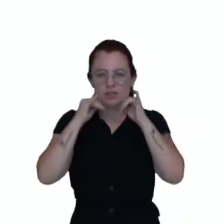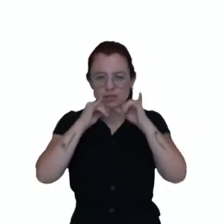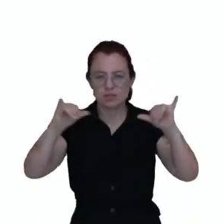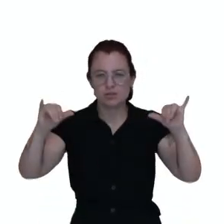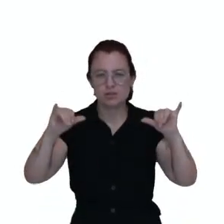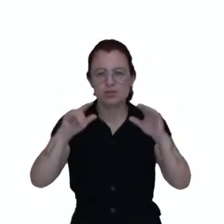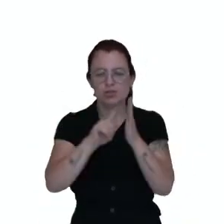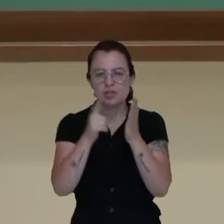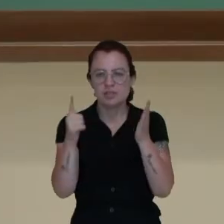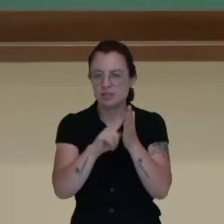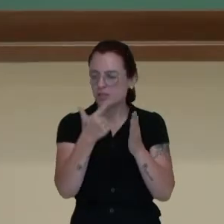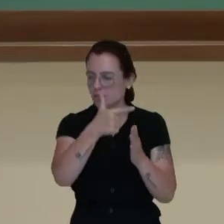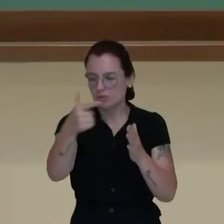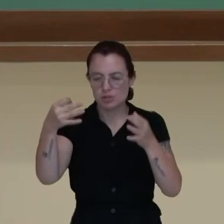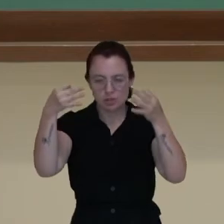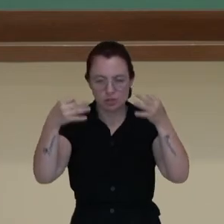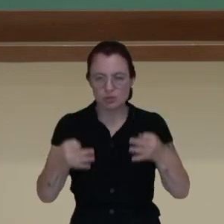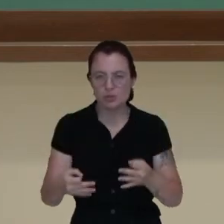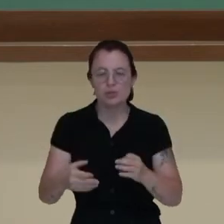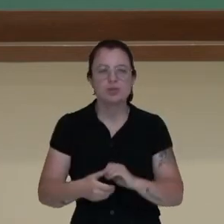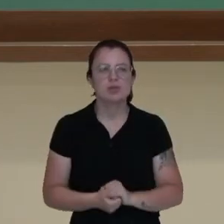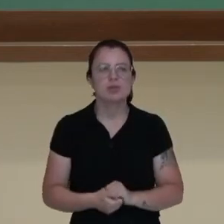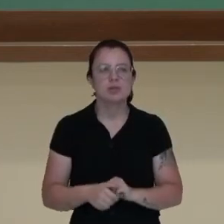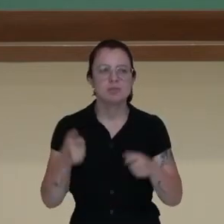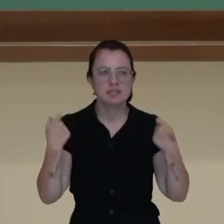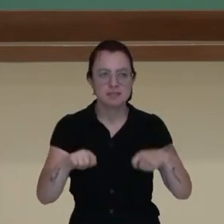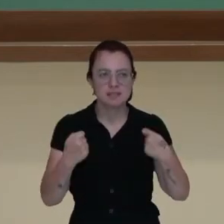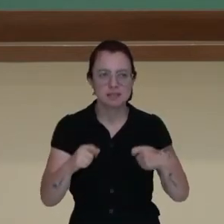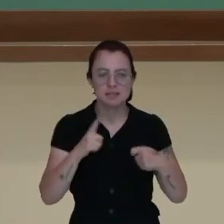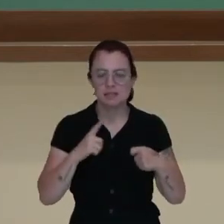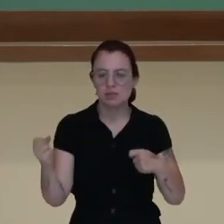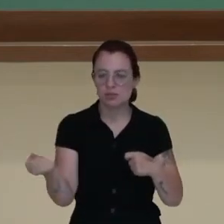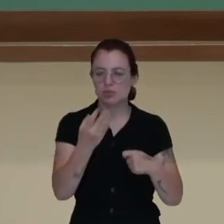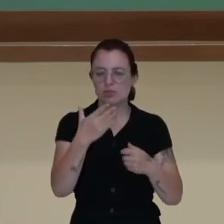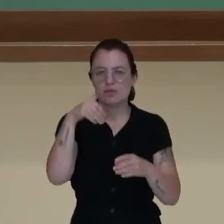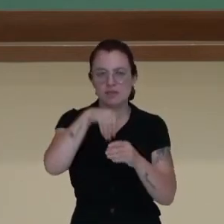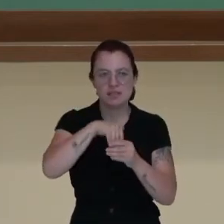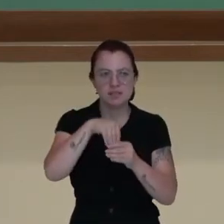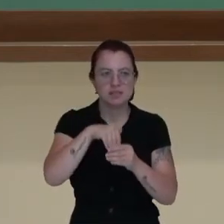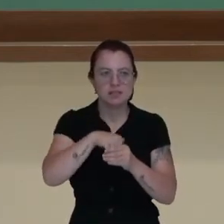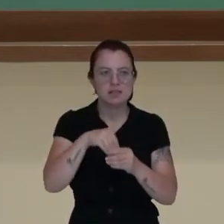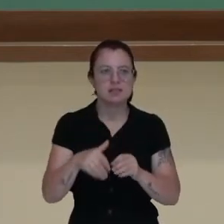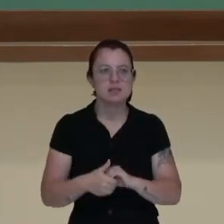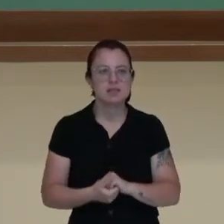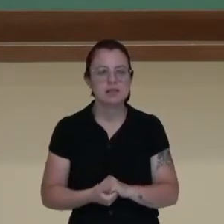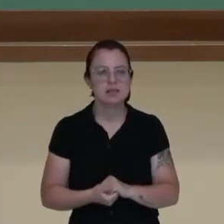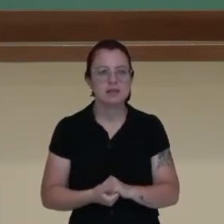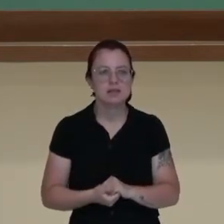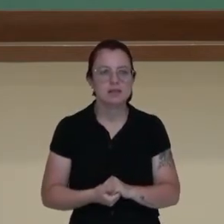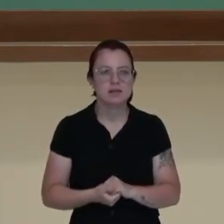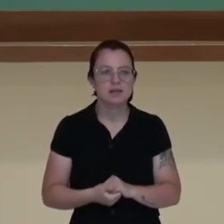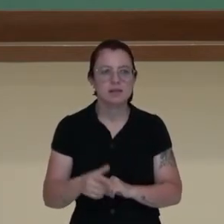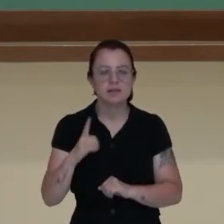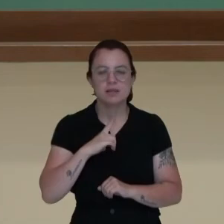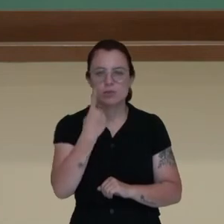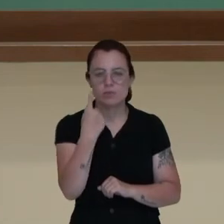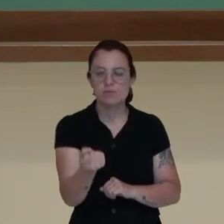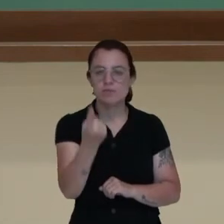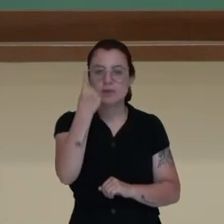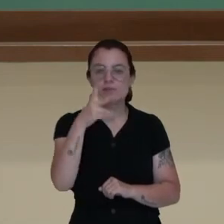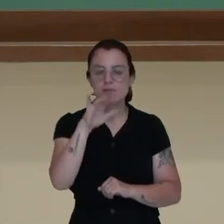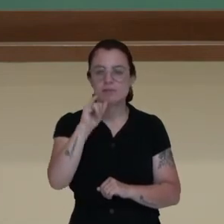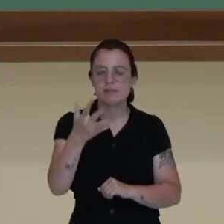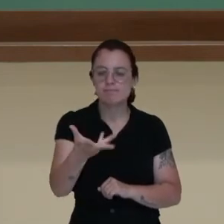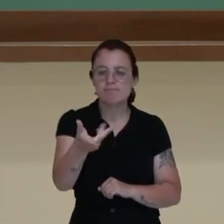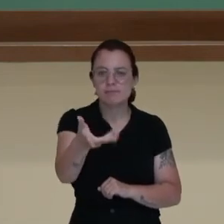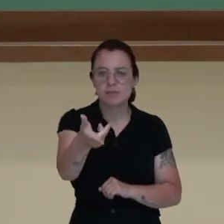colocavam que não havia sido justo, que era necessário ter uma nova eleição, e a gente vai ver que vai ter um fato que vai